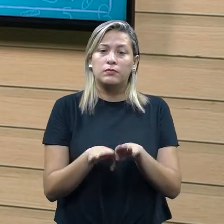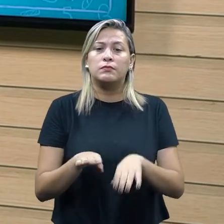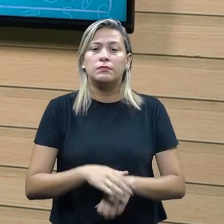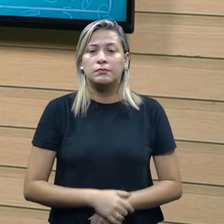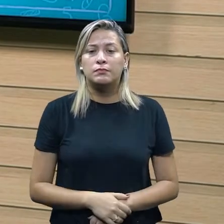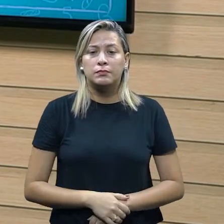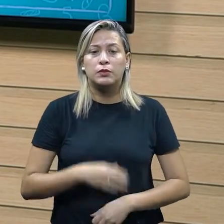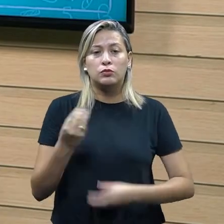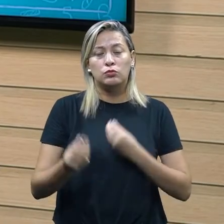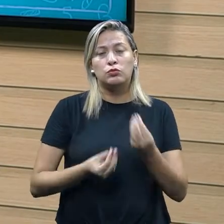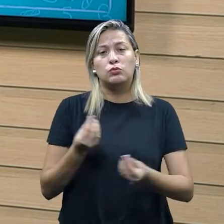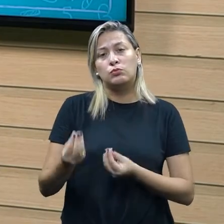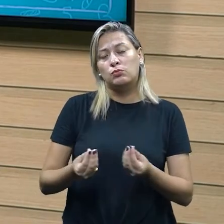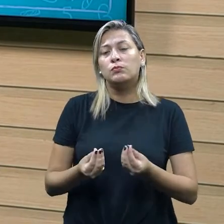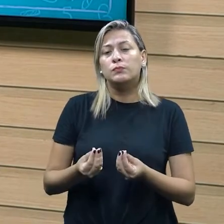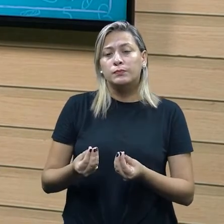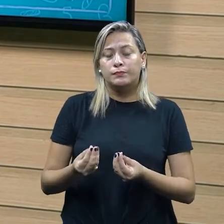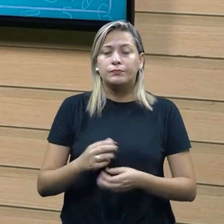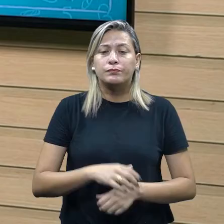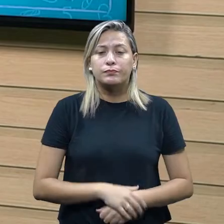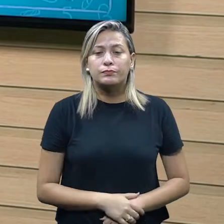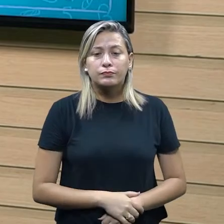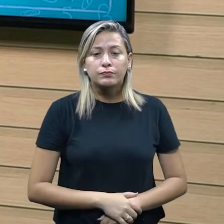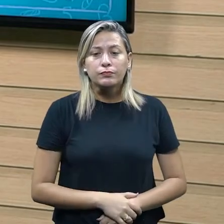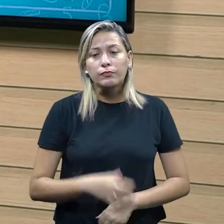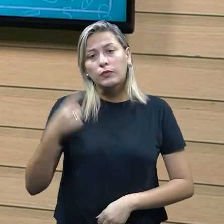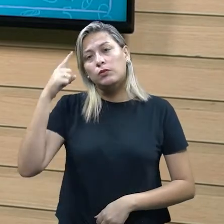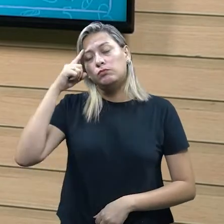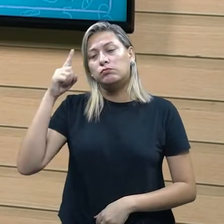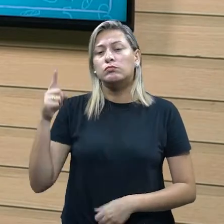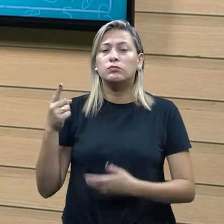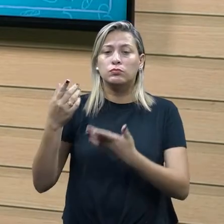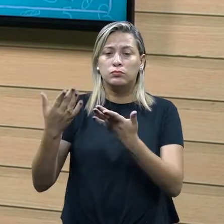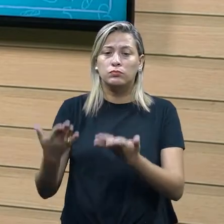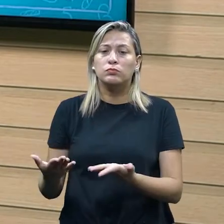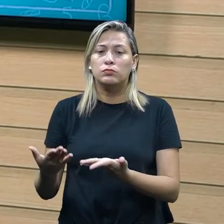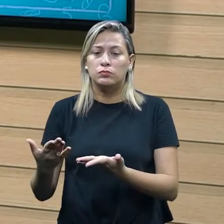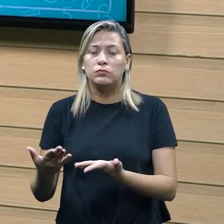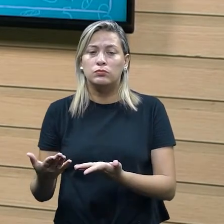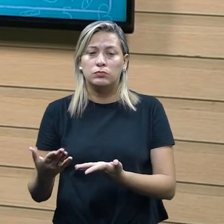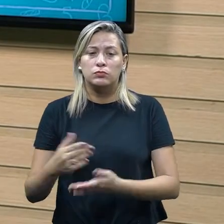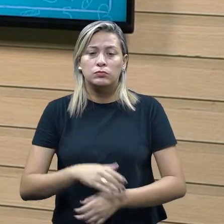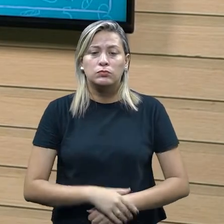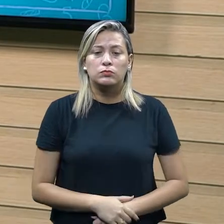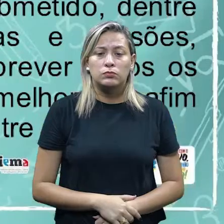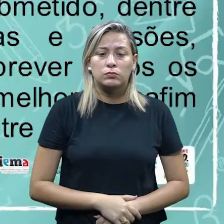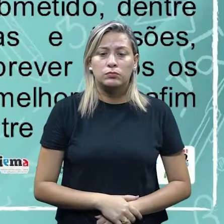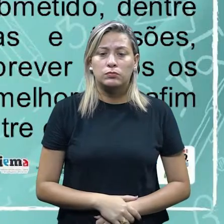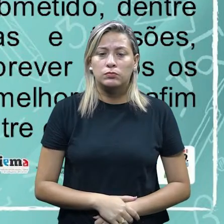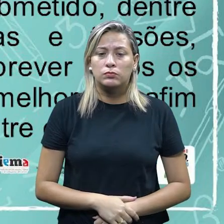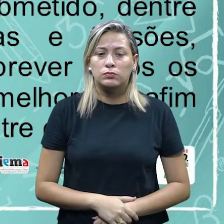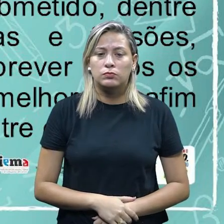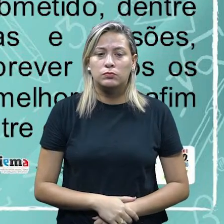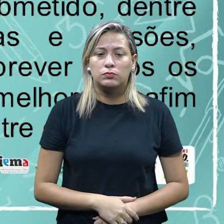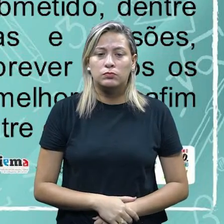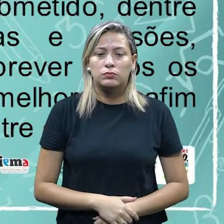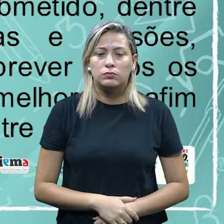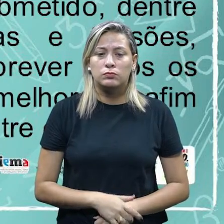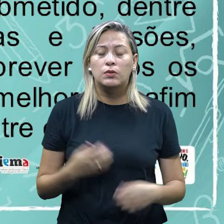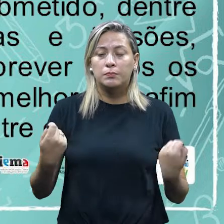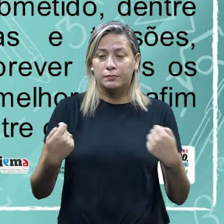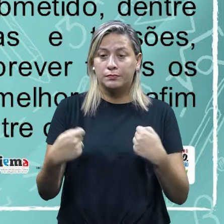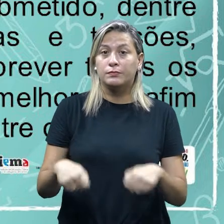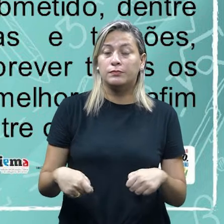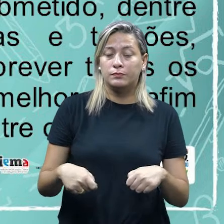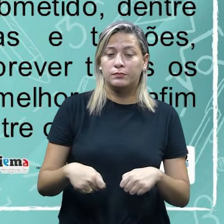útil. Então, através de coordenadas dentro desses softwares, você consegue fazer uma previsão do que pode ser. Então, é